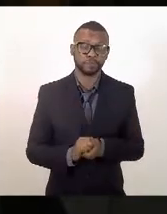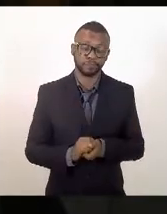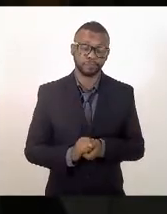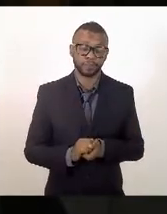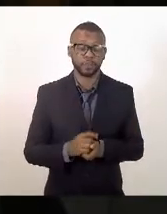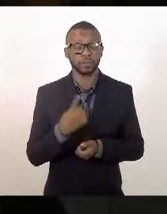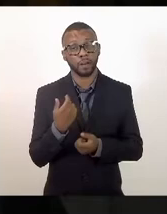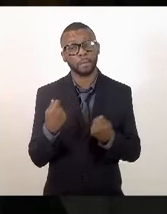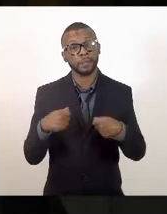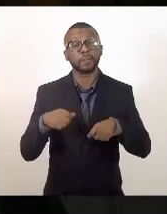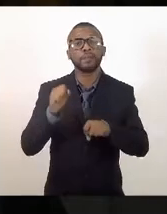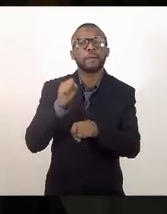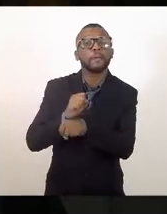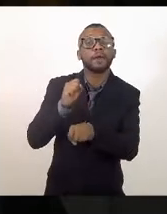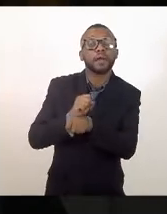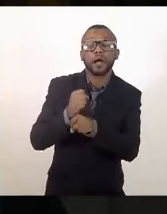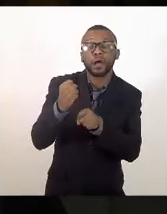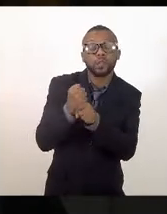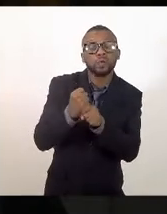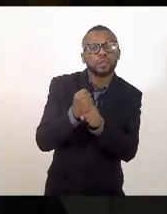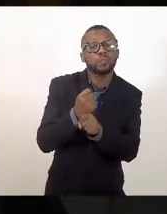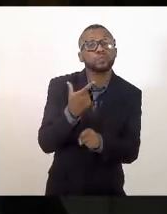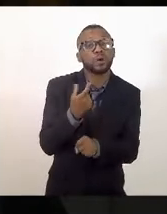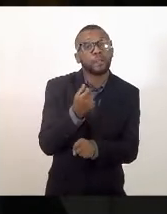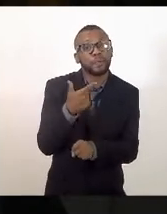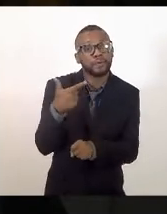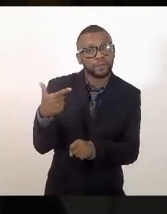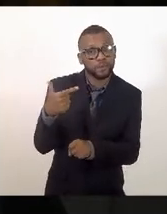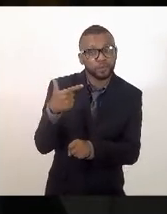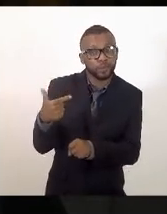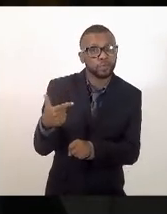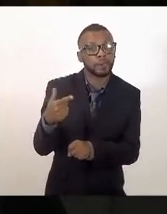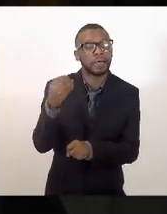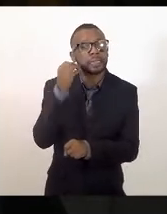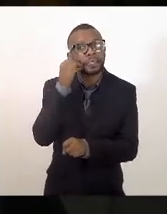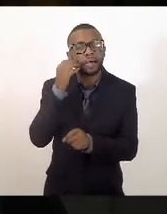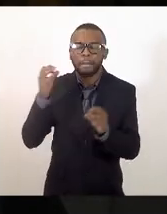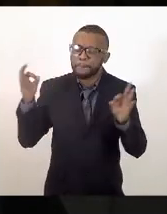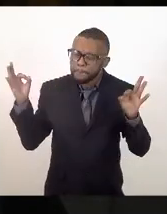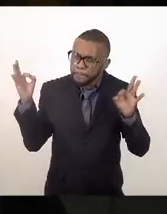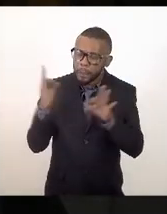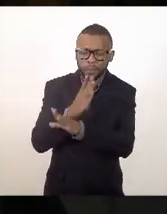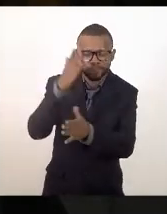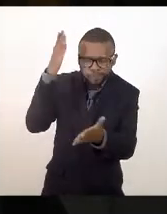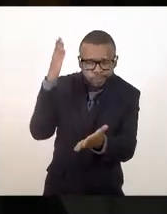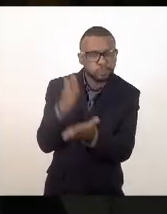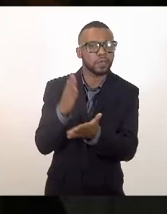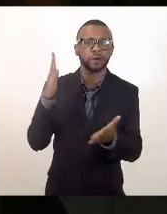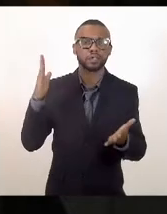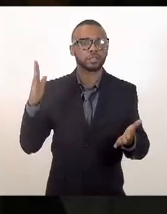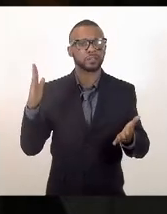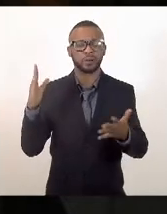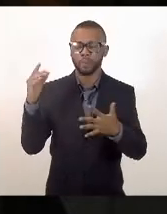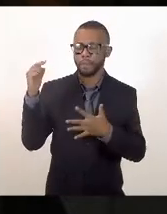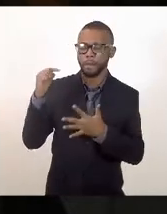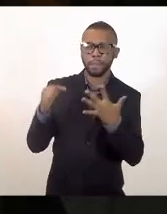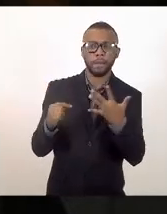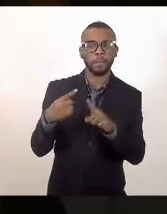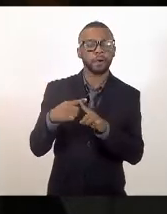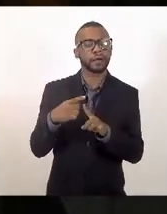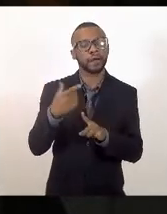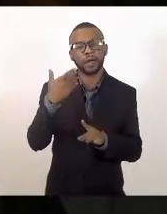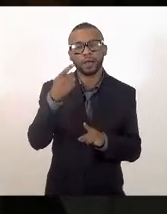aguardar 2022 para dar um basta a tudo isso. Porque não